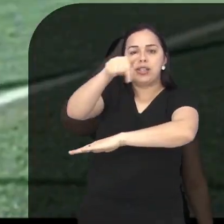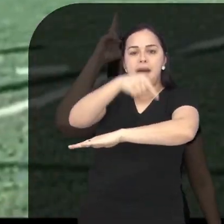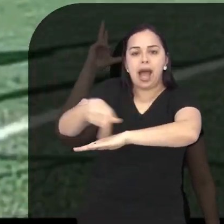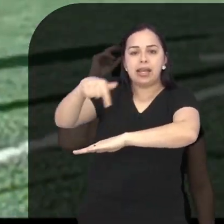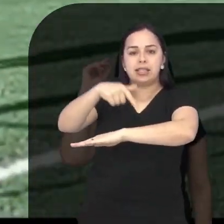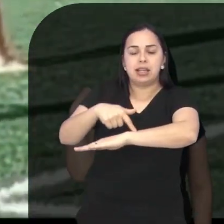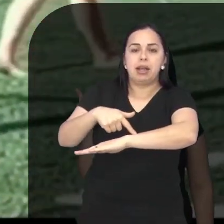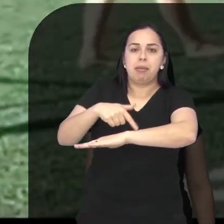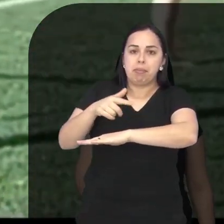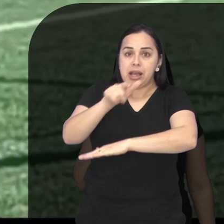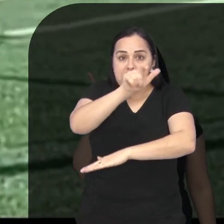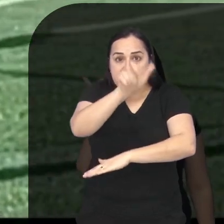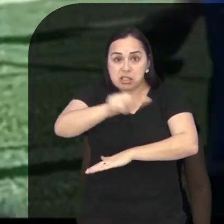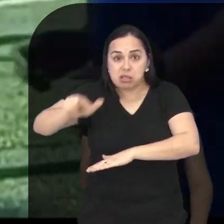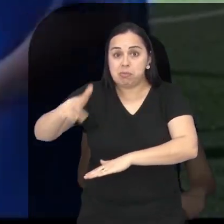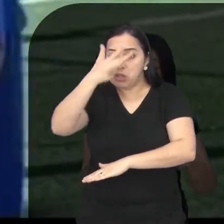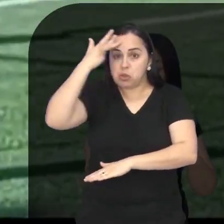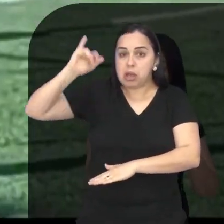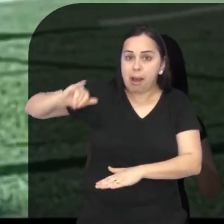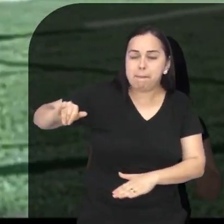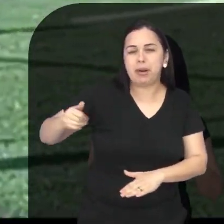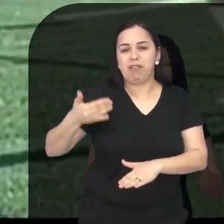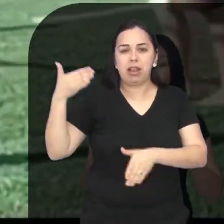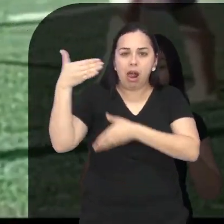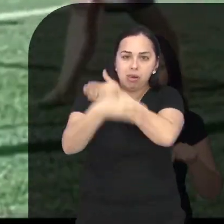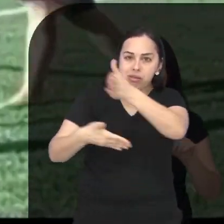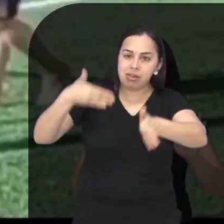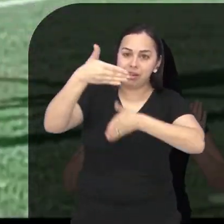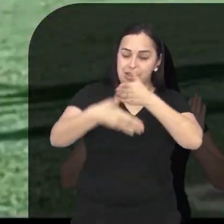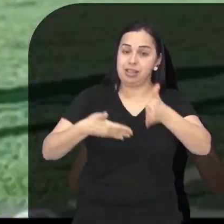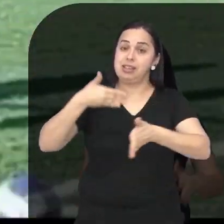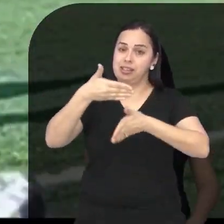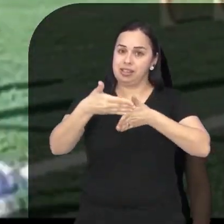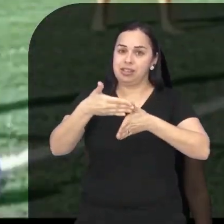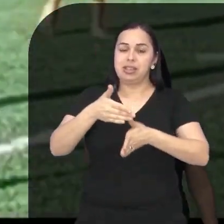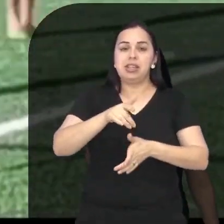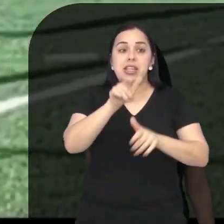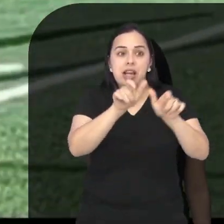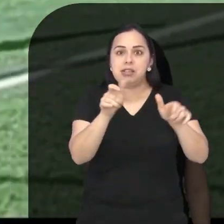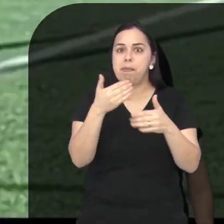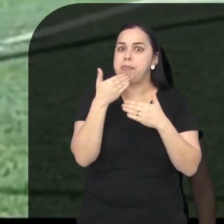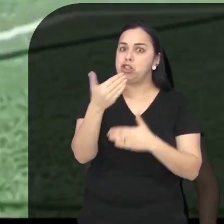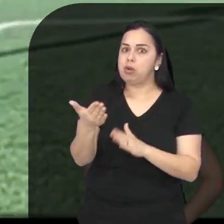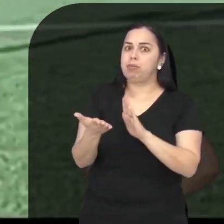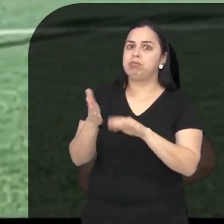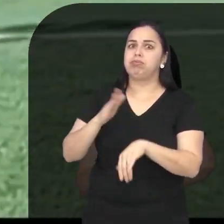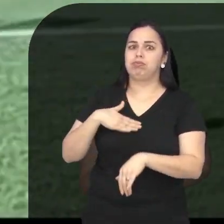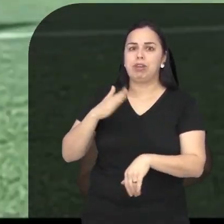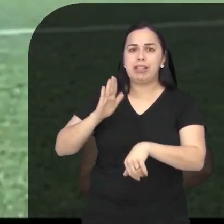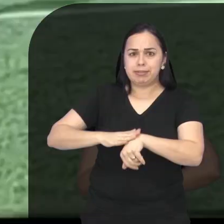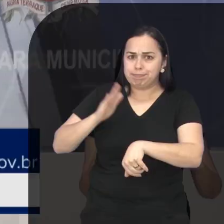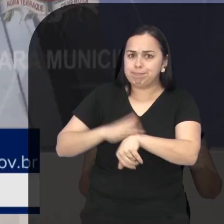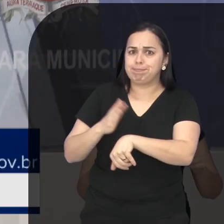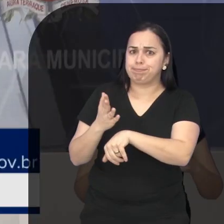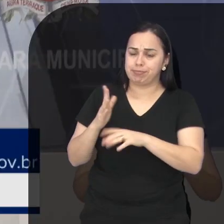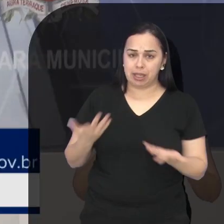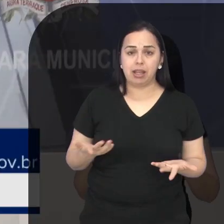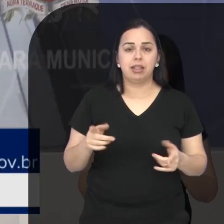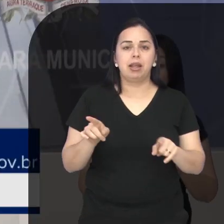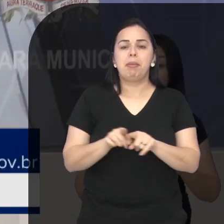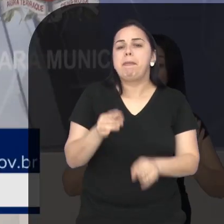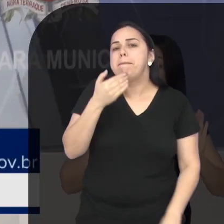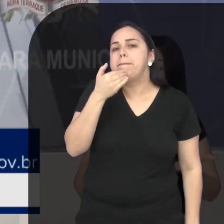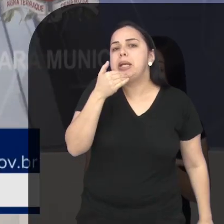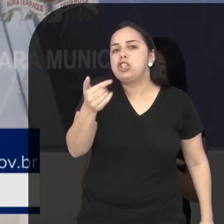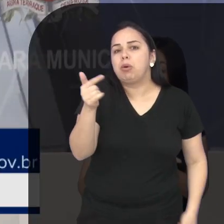society, forma de garantir que a população usufrua dos espaços públicos, além de atender a uma reivindicação dos moradores. Chagas